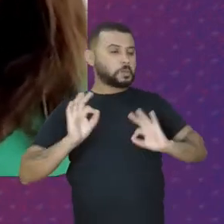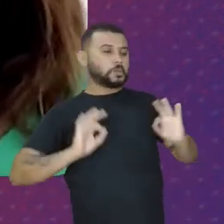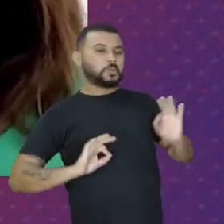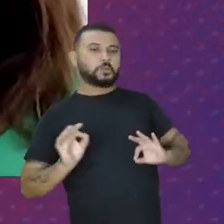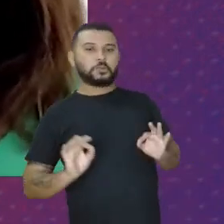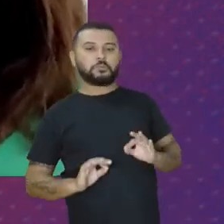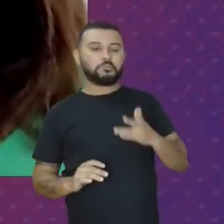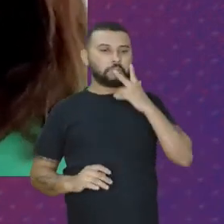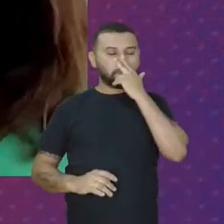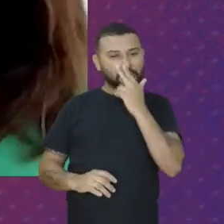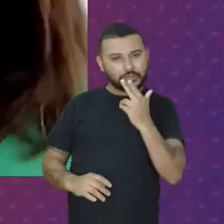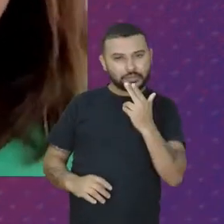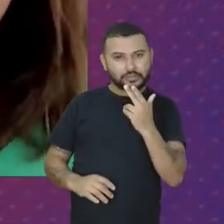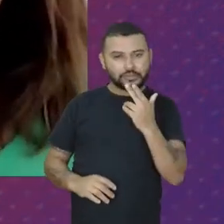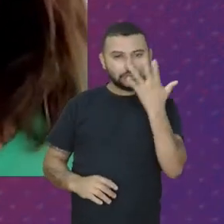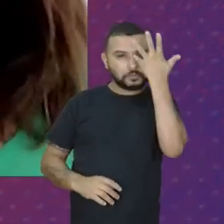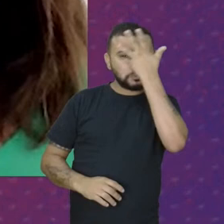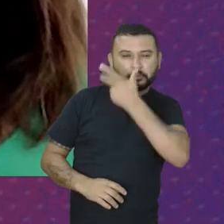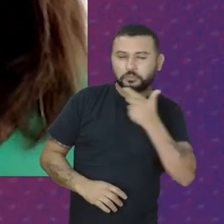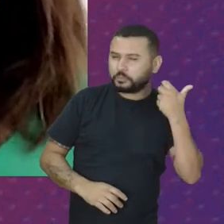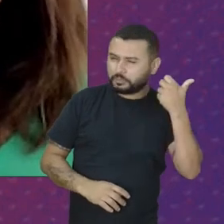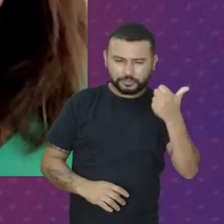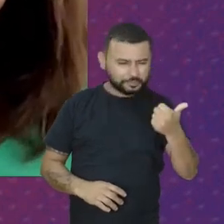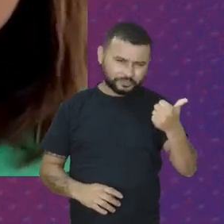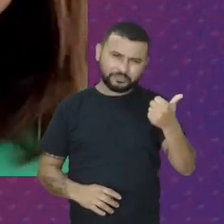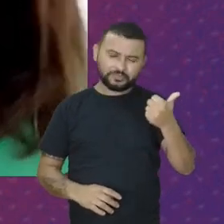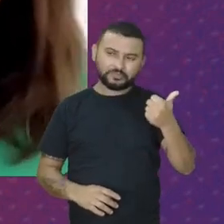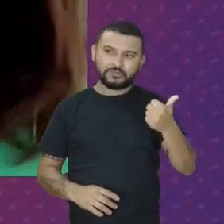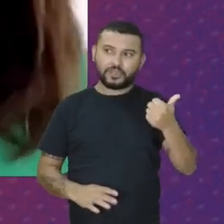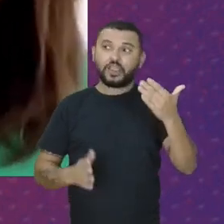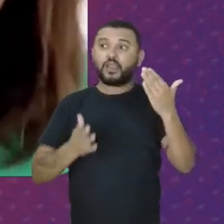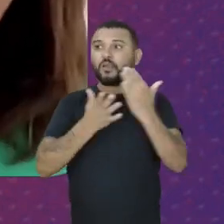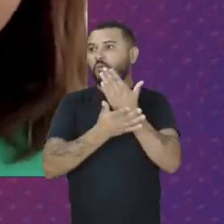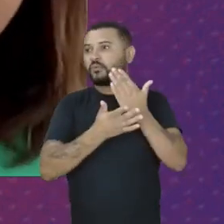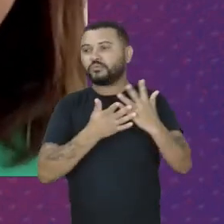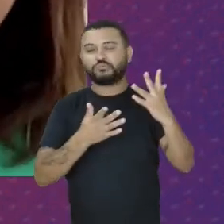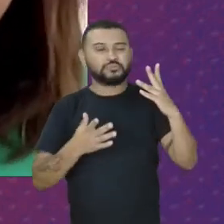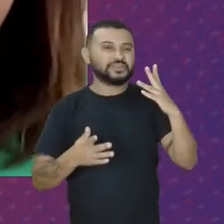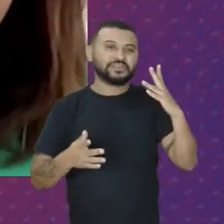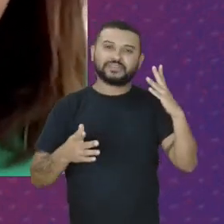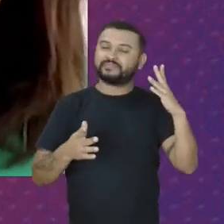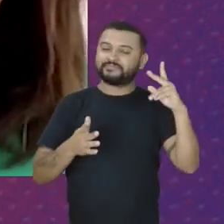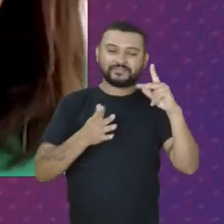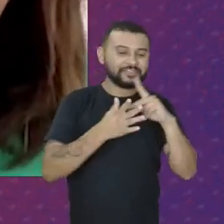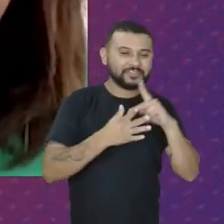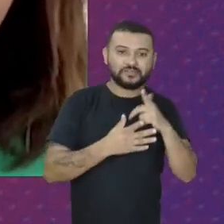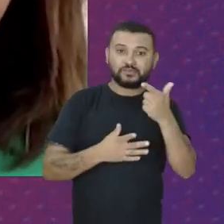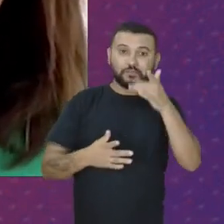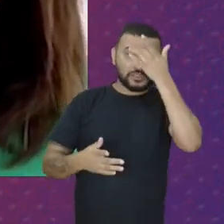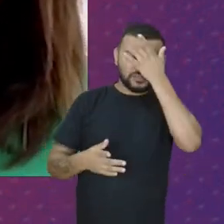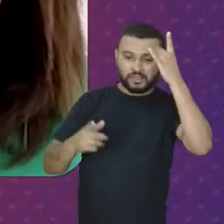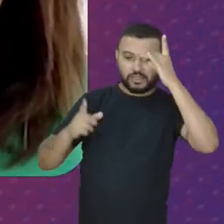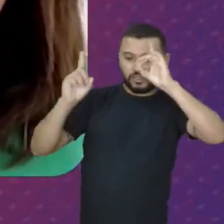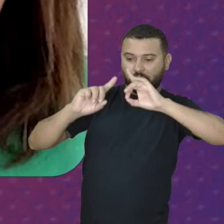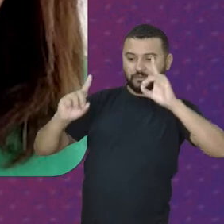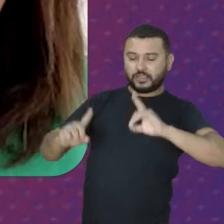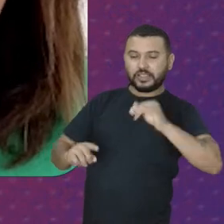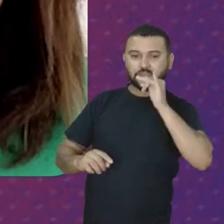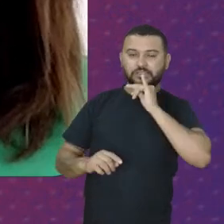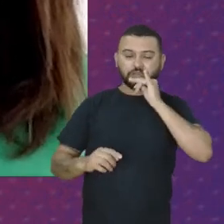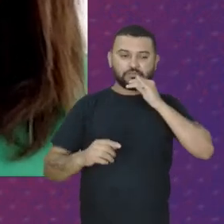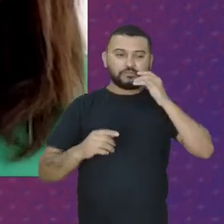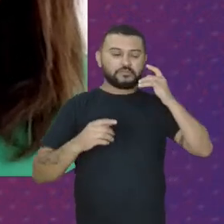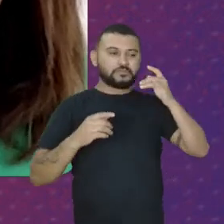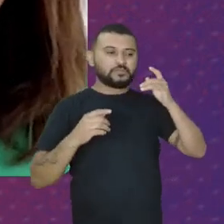numa condição de beleza, né? O que muitas vezes não é a realidade da pessoa com deficiência do ponto de